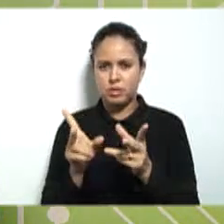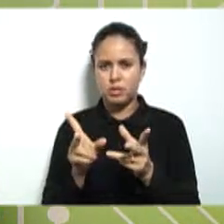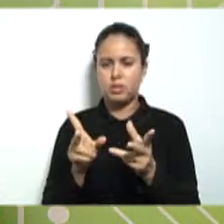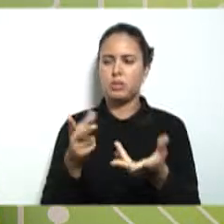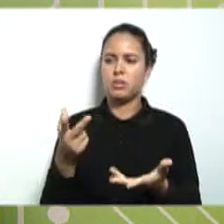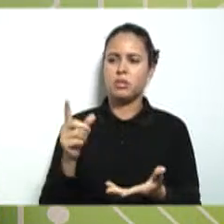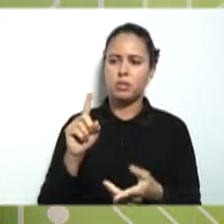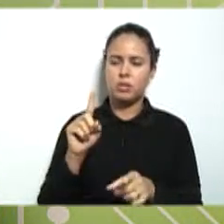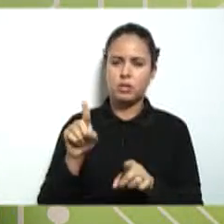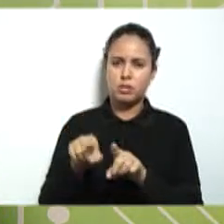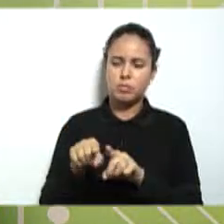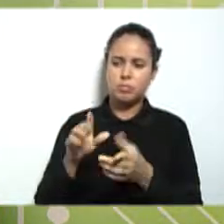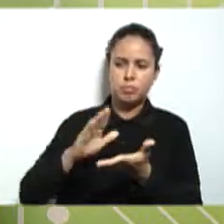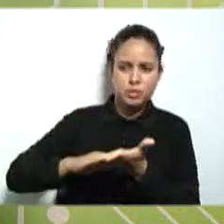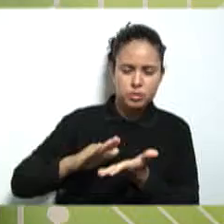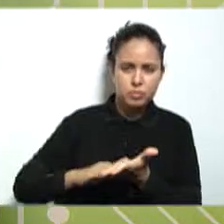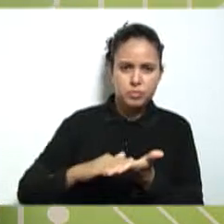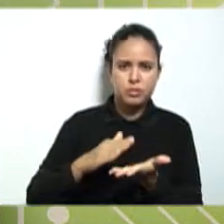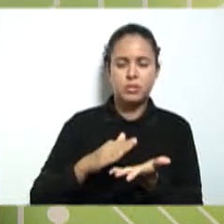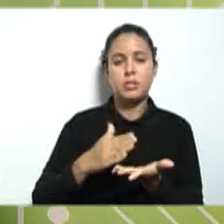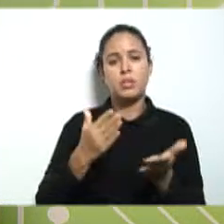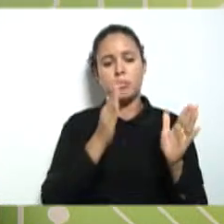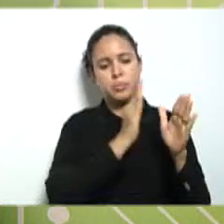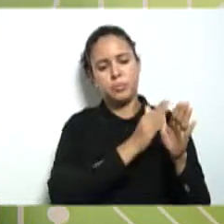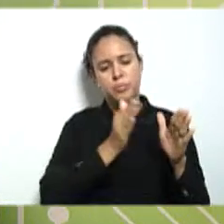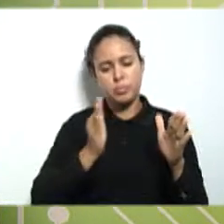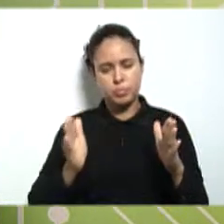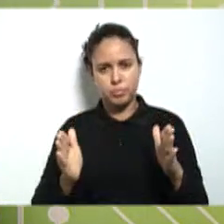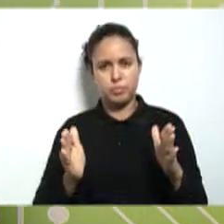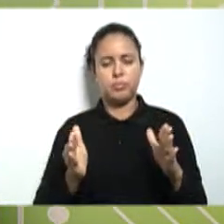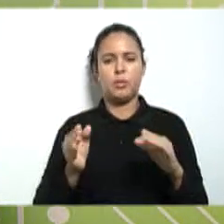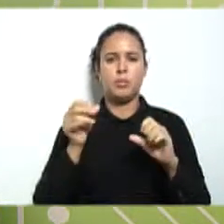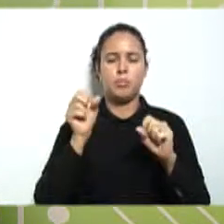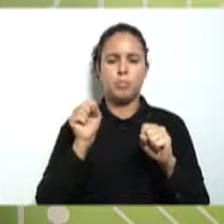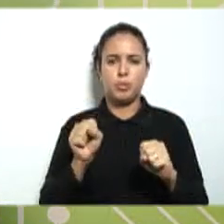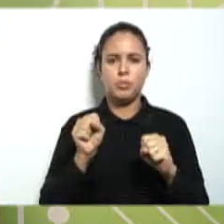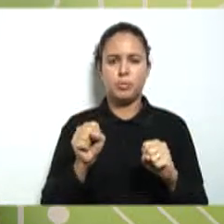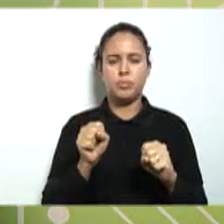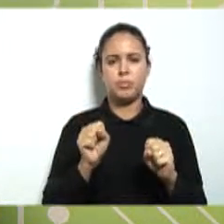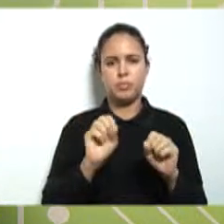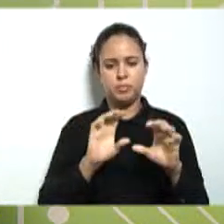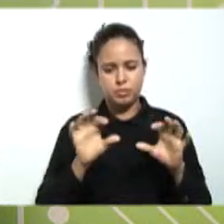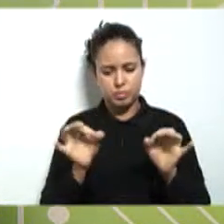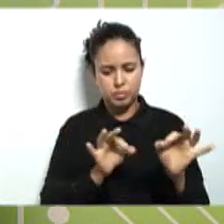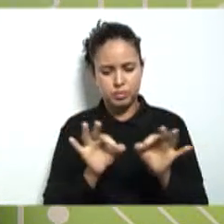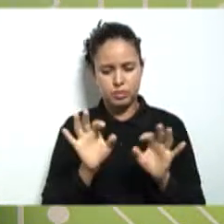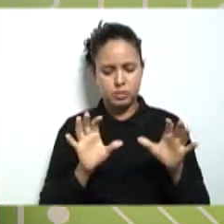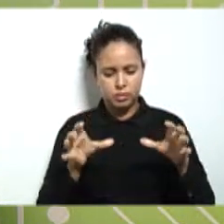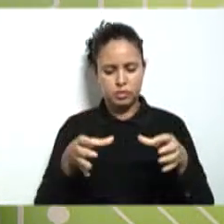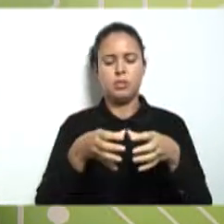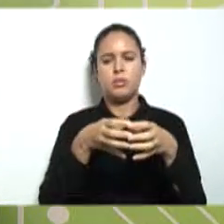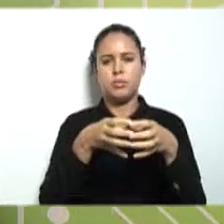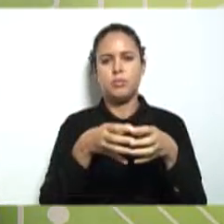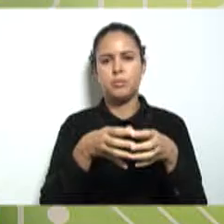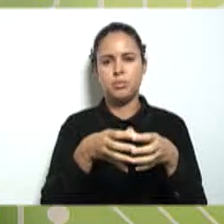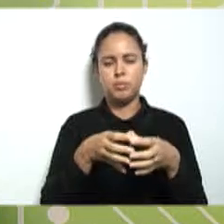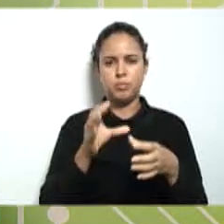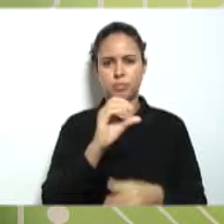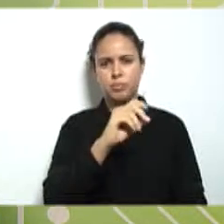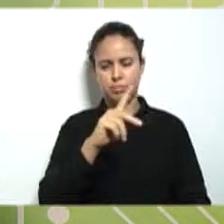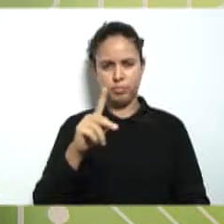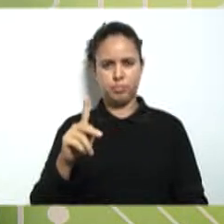várias etapas. E a gente não precisa exigir que uma pessoa só saiba fazer tudo isso. Quando a gente organiza uma cooperativa de produção, você